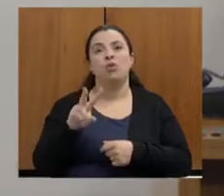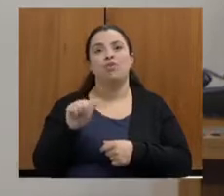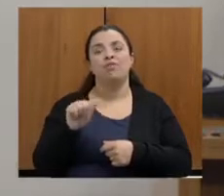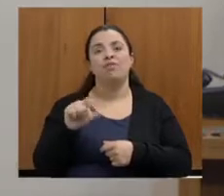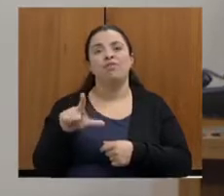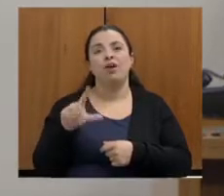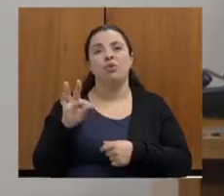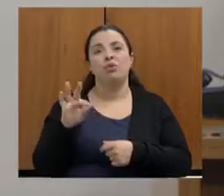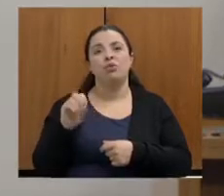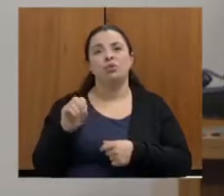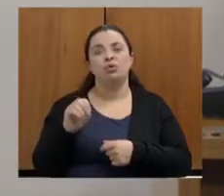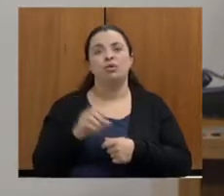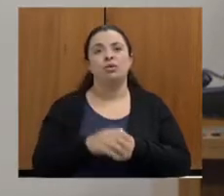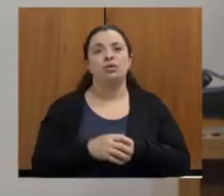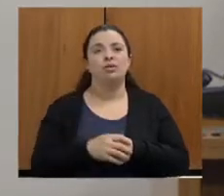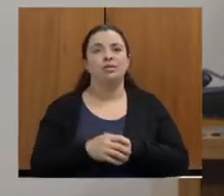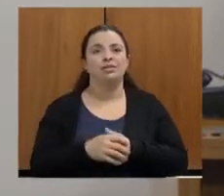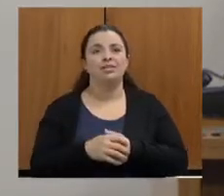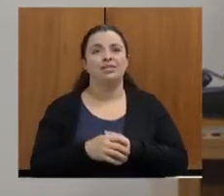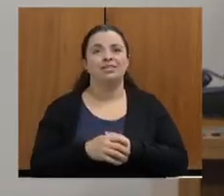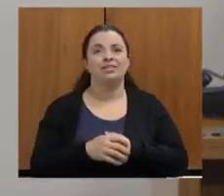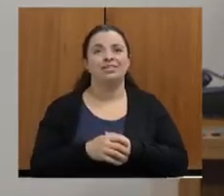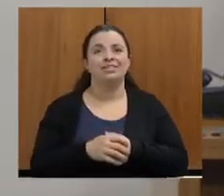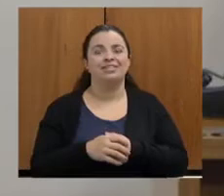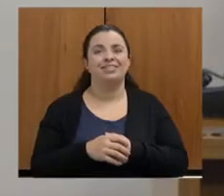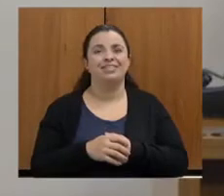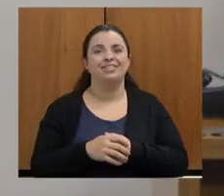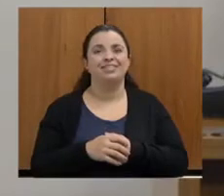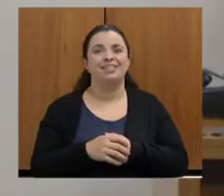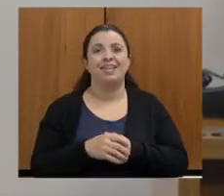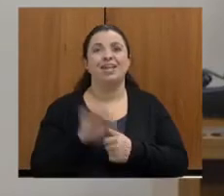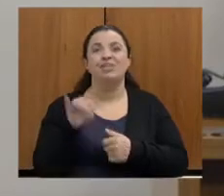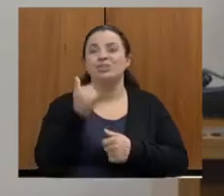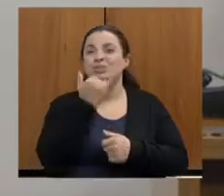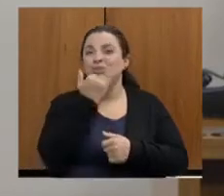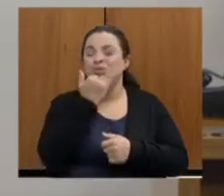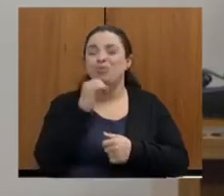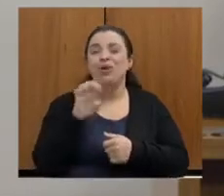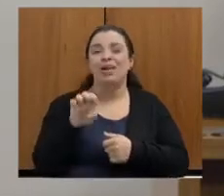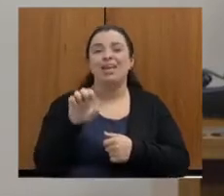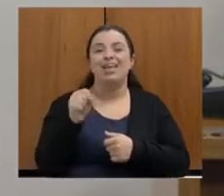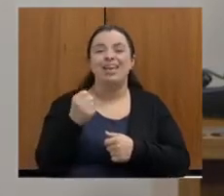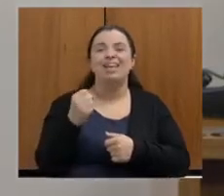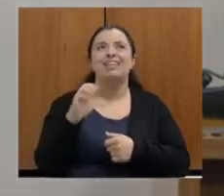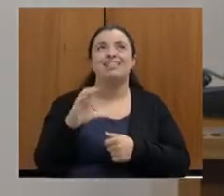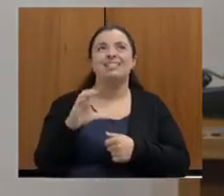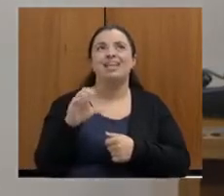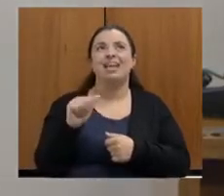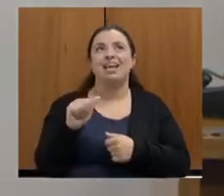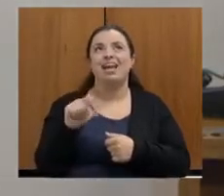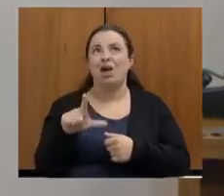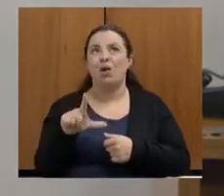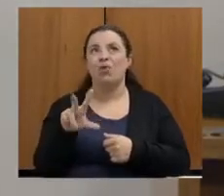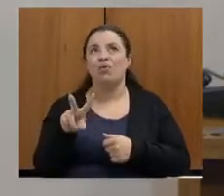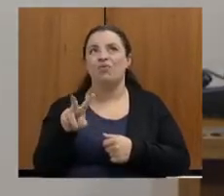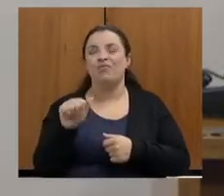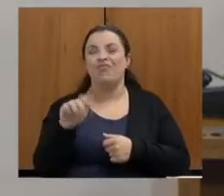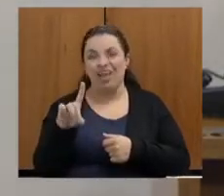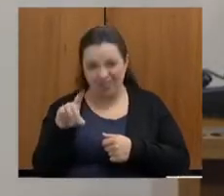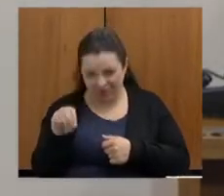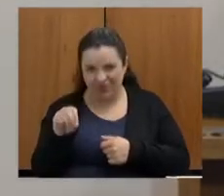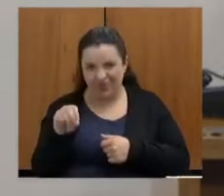escreve eu tenho que ler escovar alto eu falei certinho agora esse cavalo Escalvado